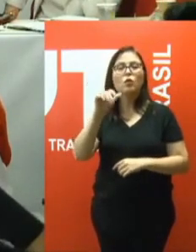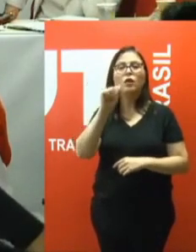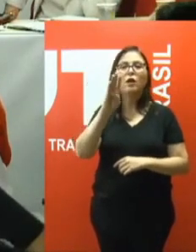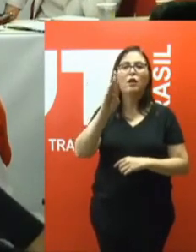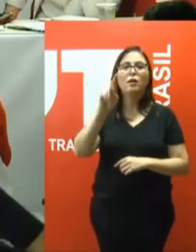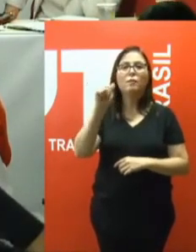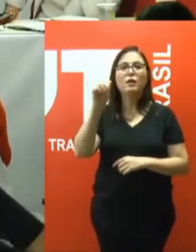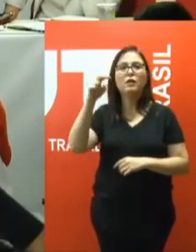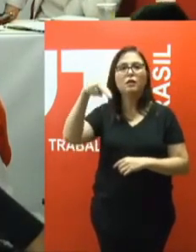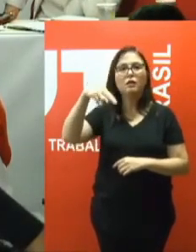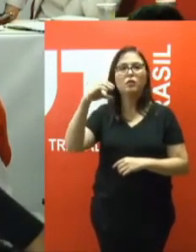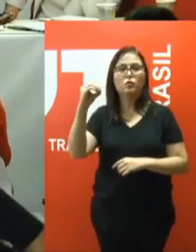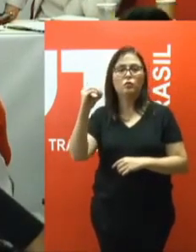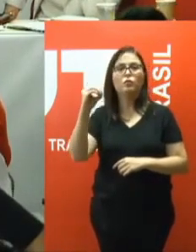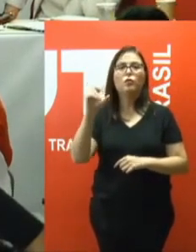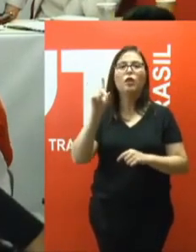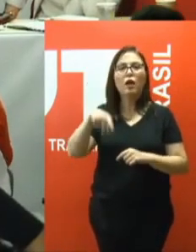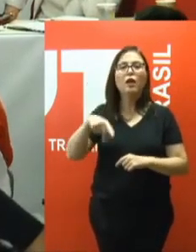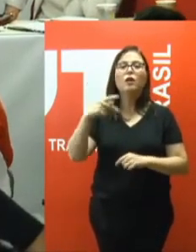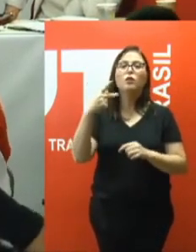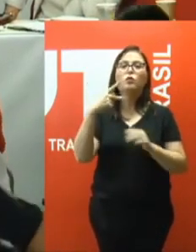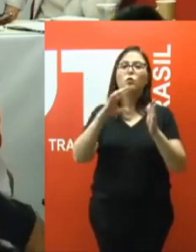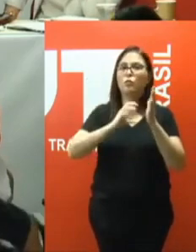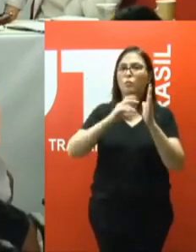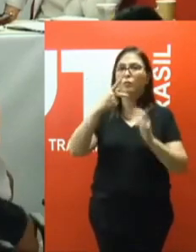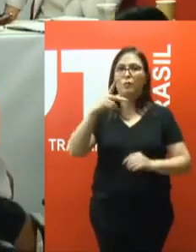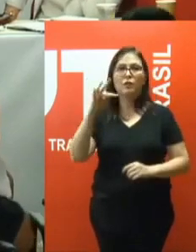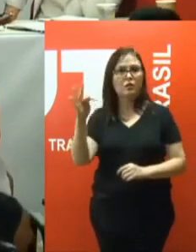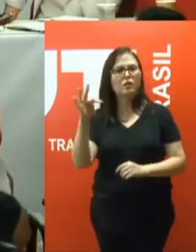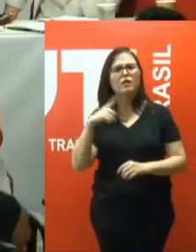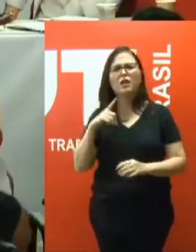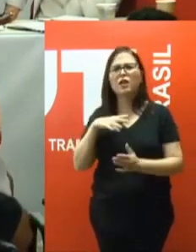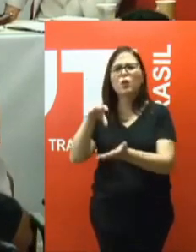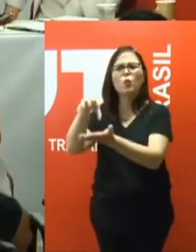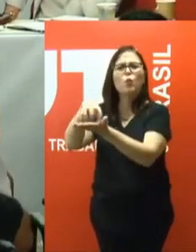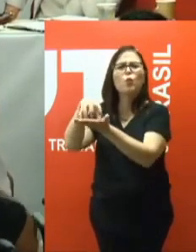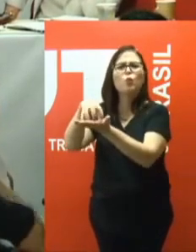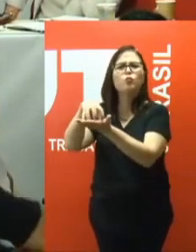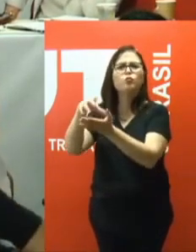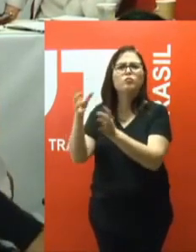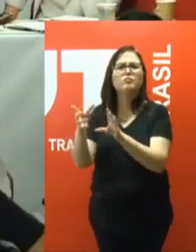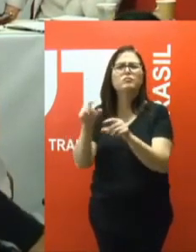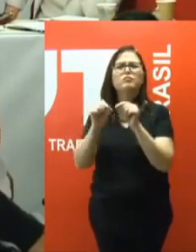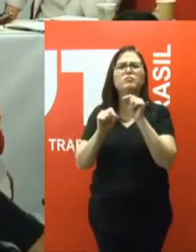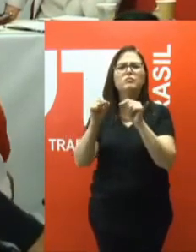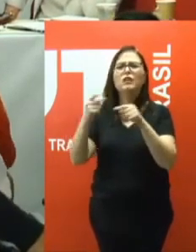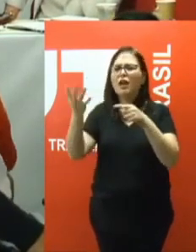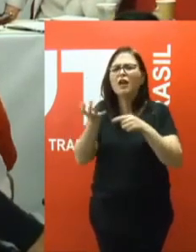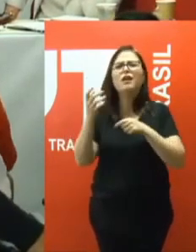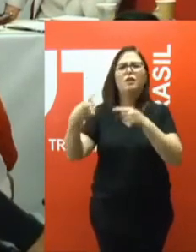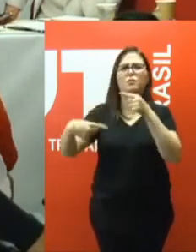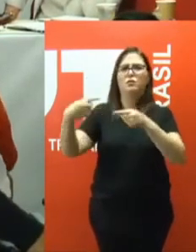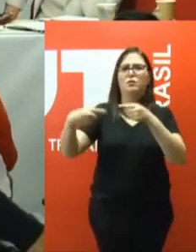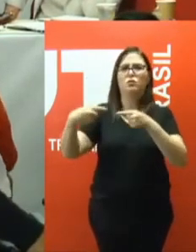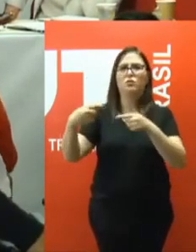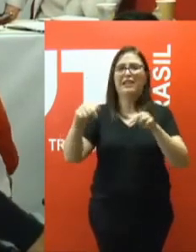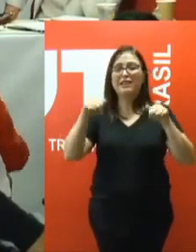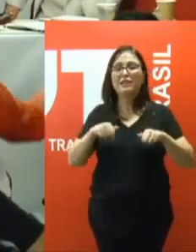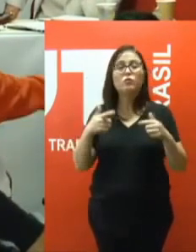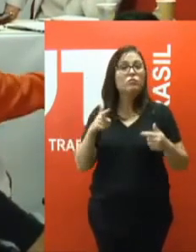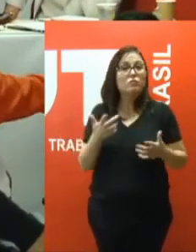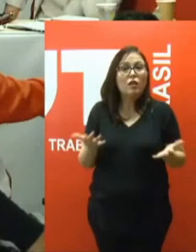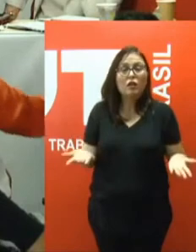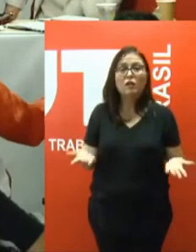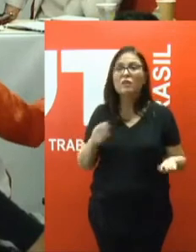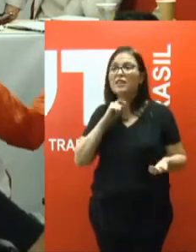a negociação para a reforma na Espanha. Mas lá eles tinham um setor empresarial que queria discutir o assunto, né? Aqui não tem, presidente, aqui não